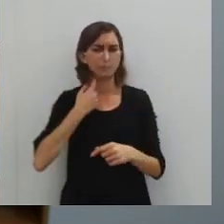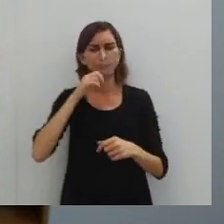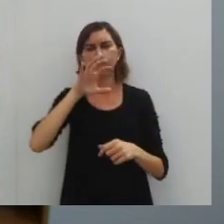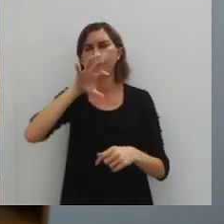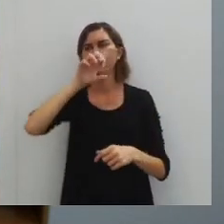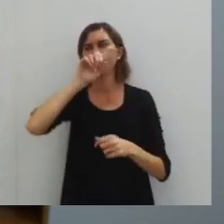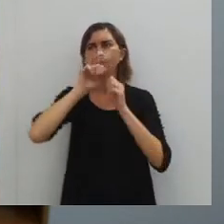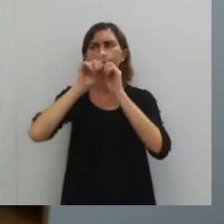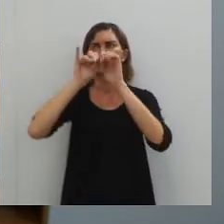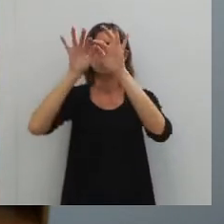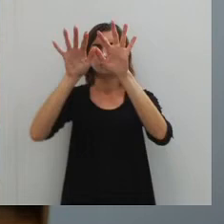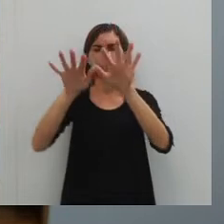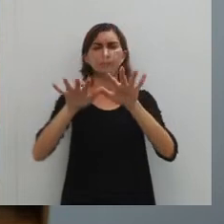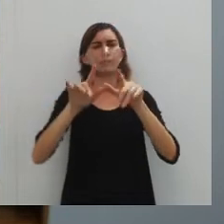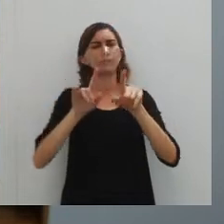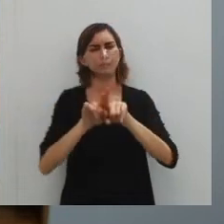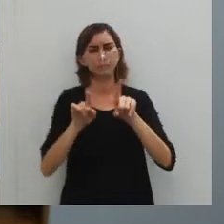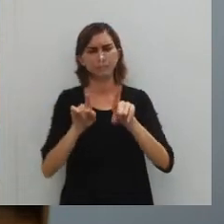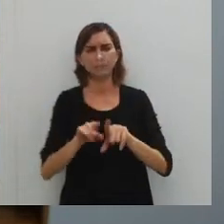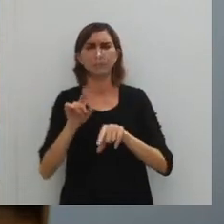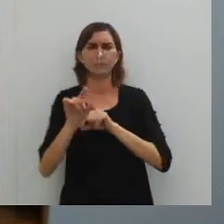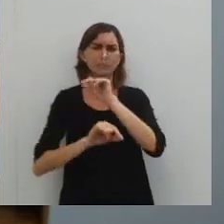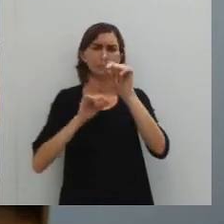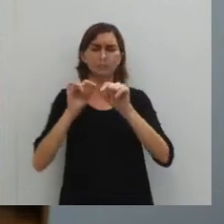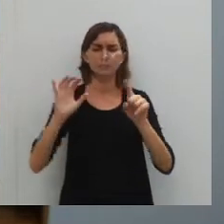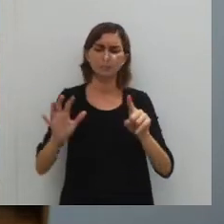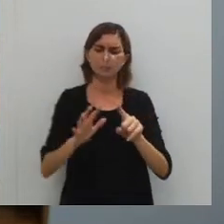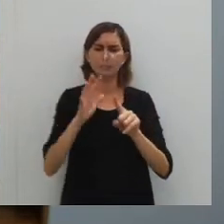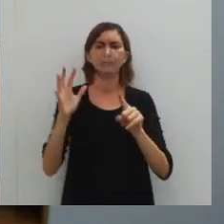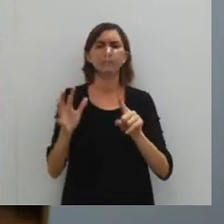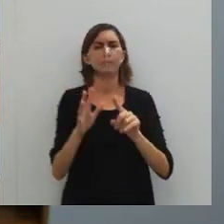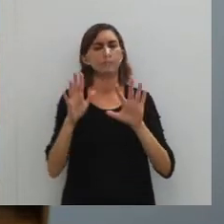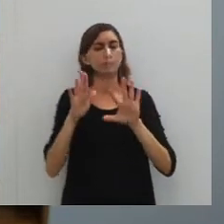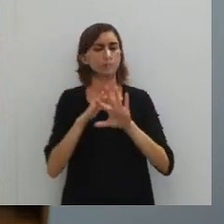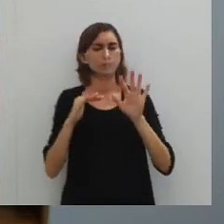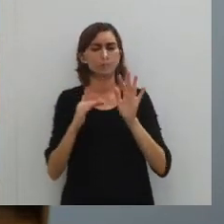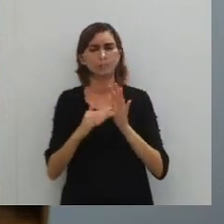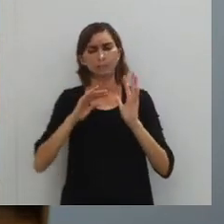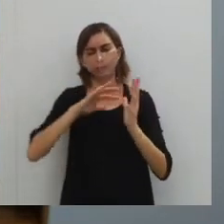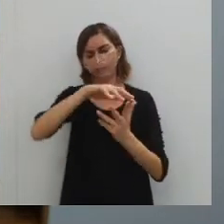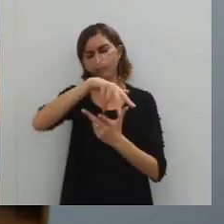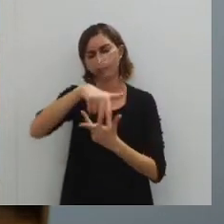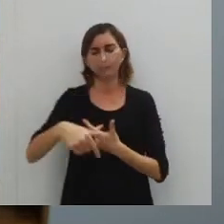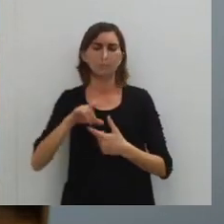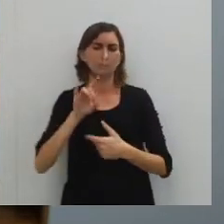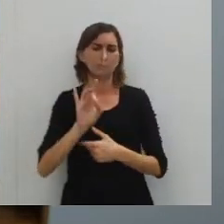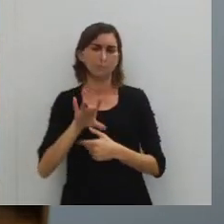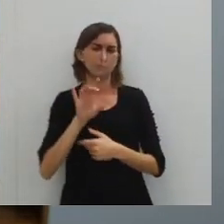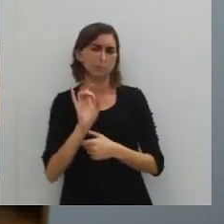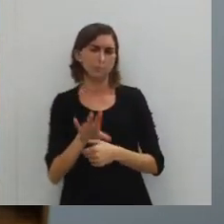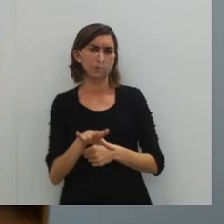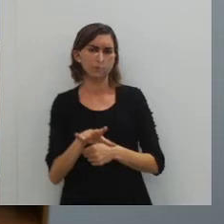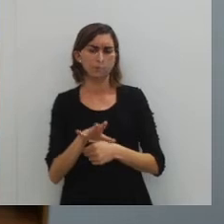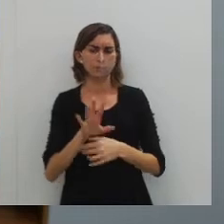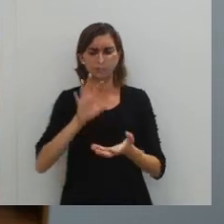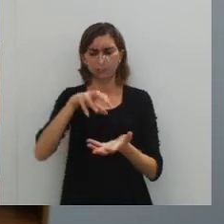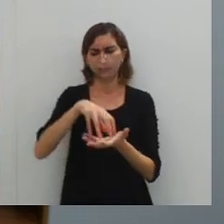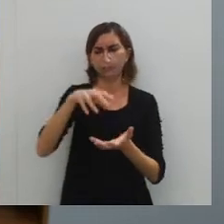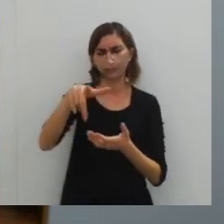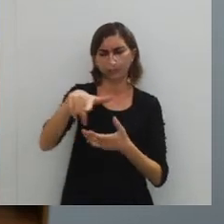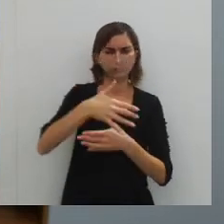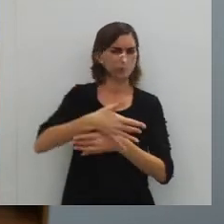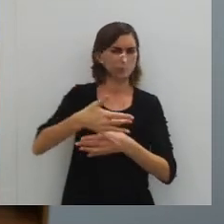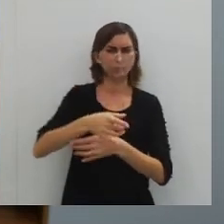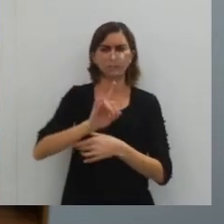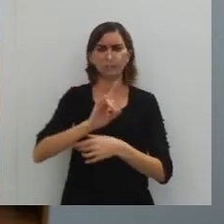da atmosfera. Além do que influencia todo o globo, não fica só concentrado naquela